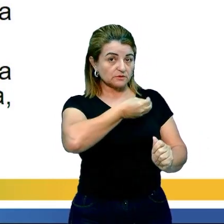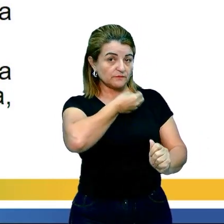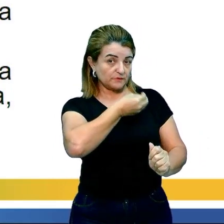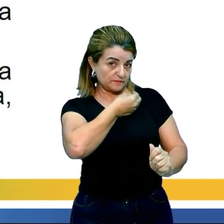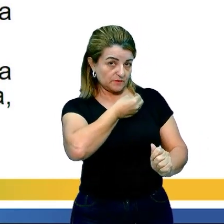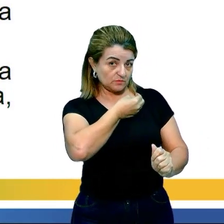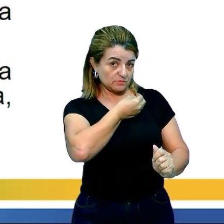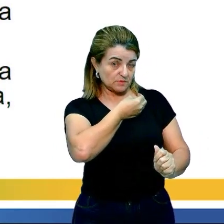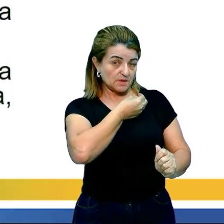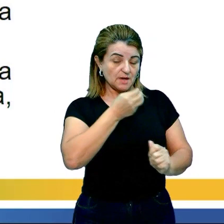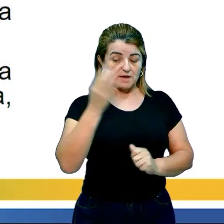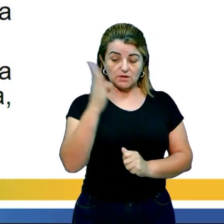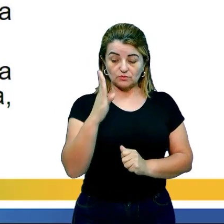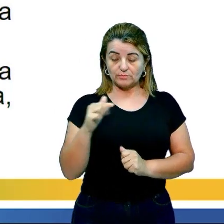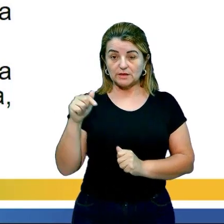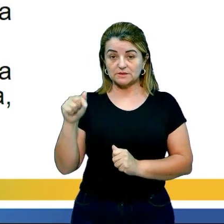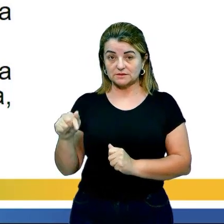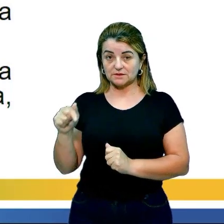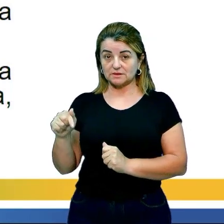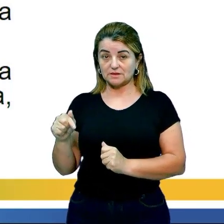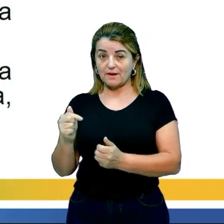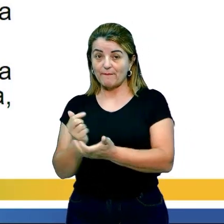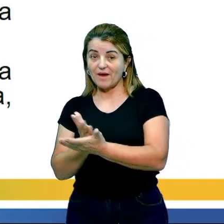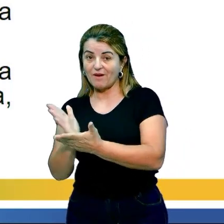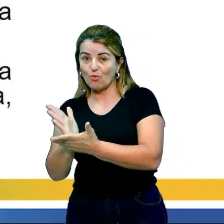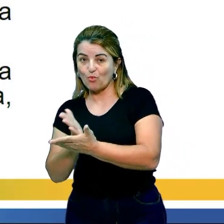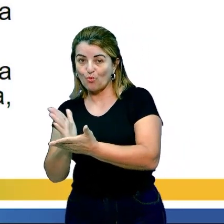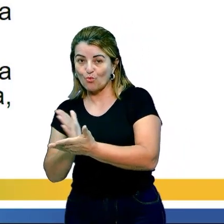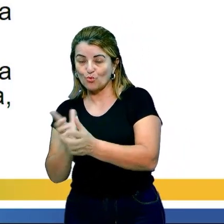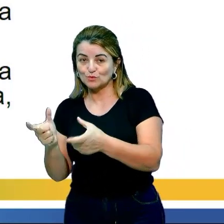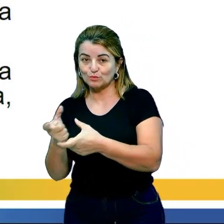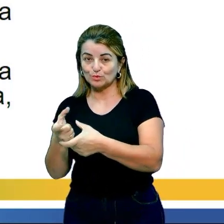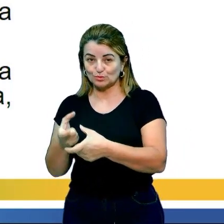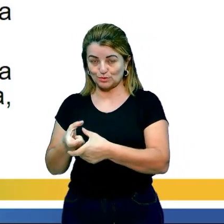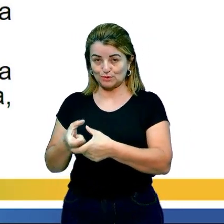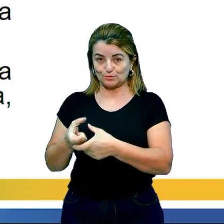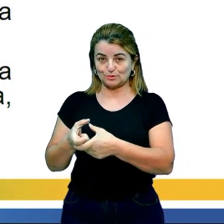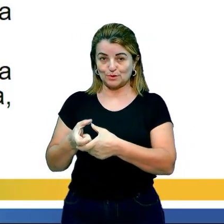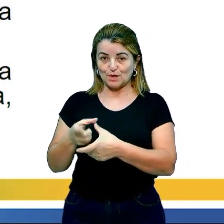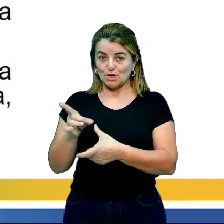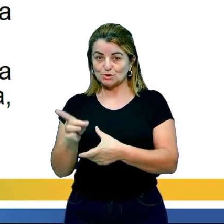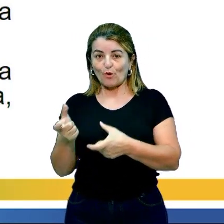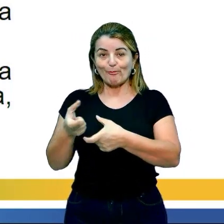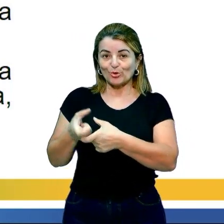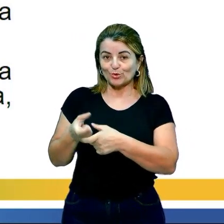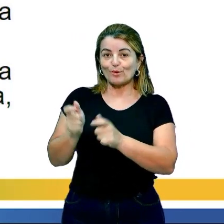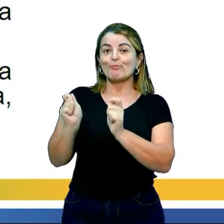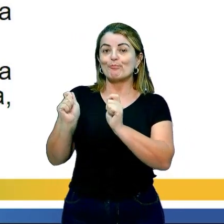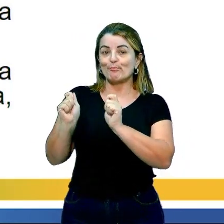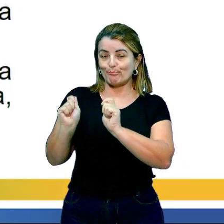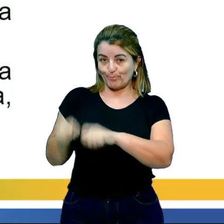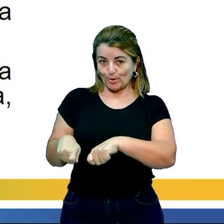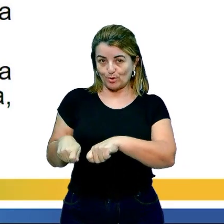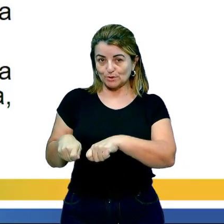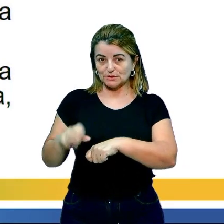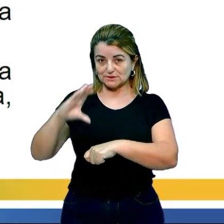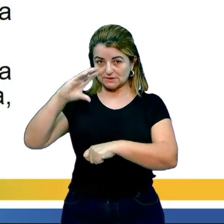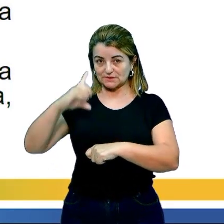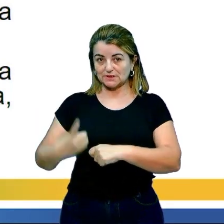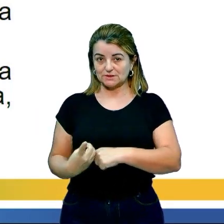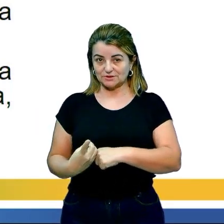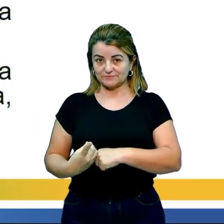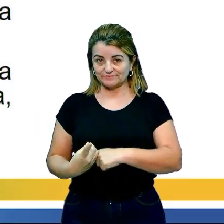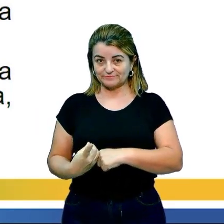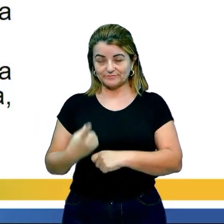e no Brasil ele exercido pela minoria dos cidadãos no Brasil só a minoria pode exercer a cidadania